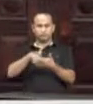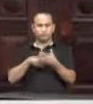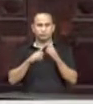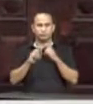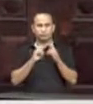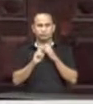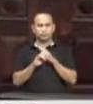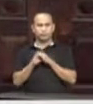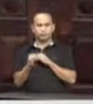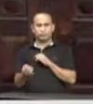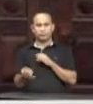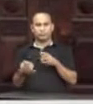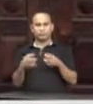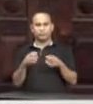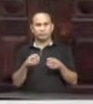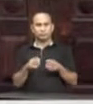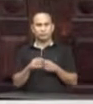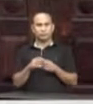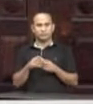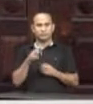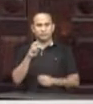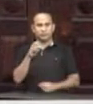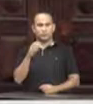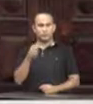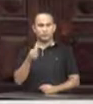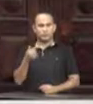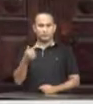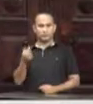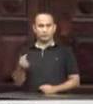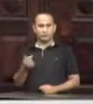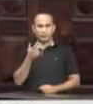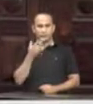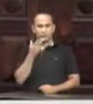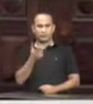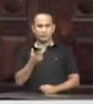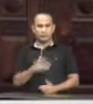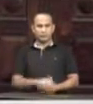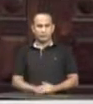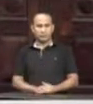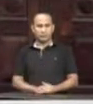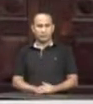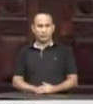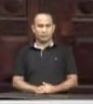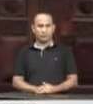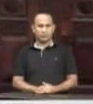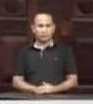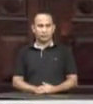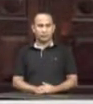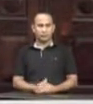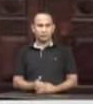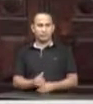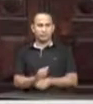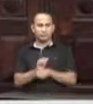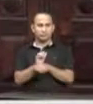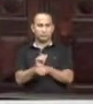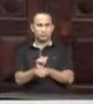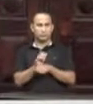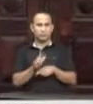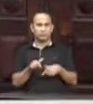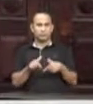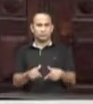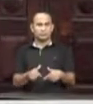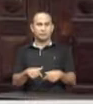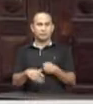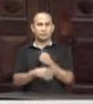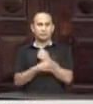projeto de lei complementar número 50 de 2017, que regulamenta, trata do Fundo Estadual de Investimentos e Ações de